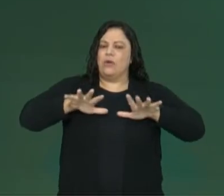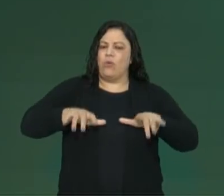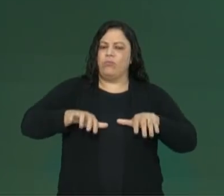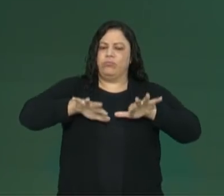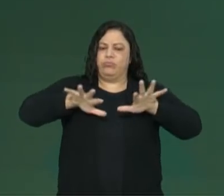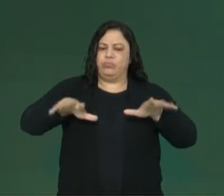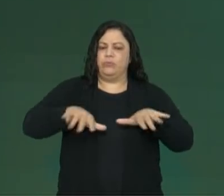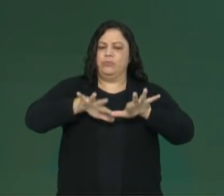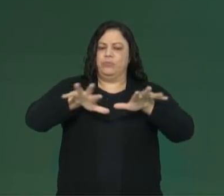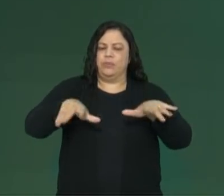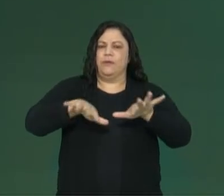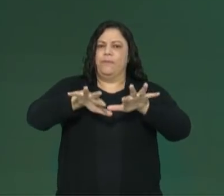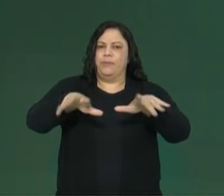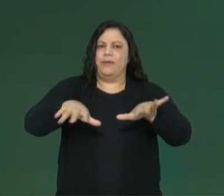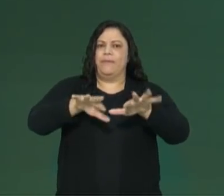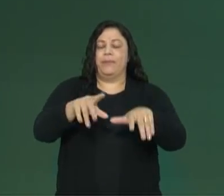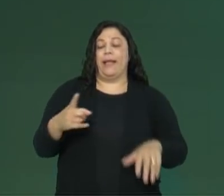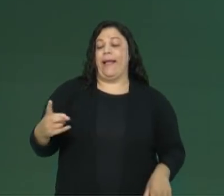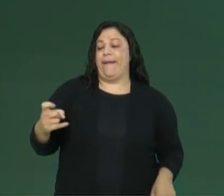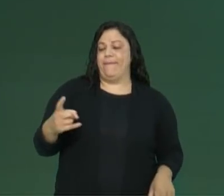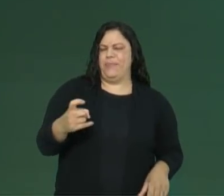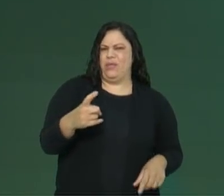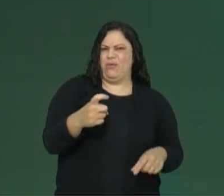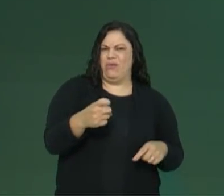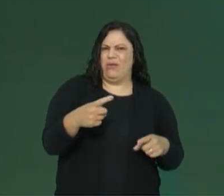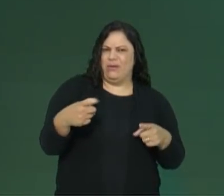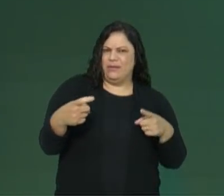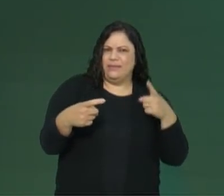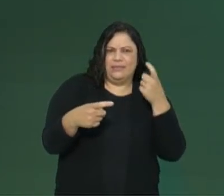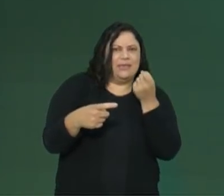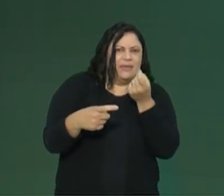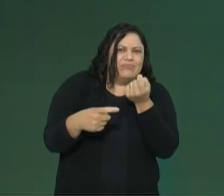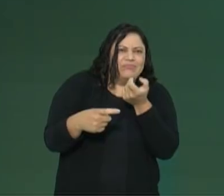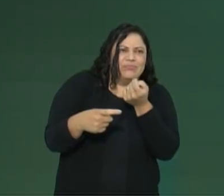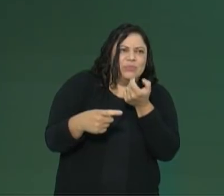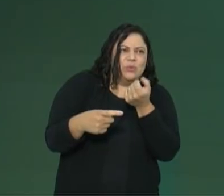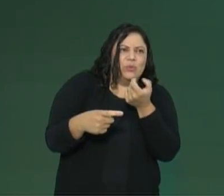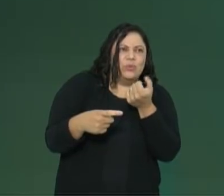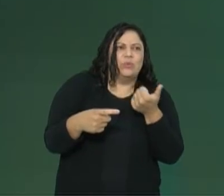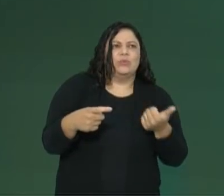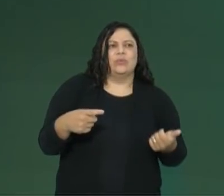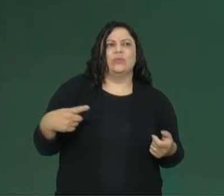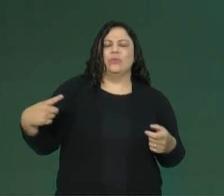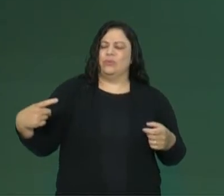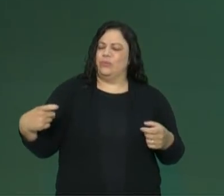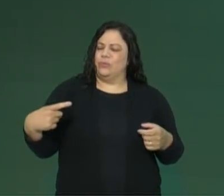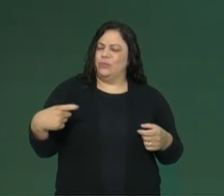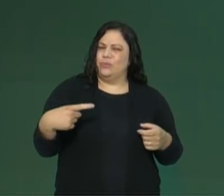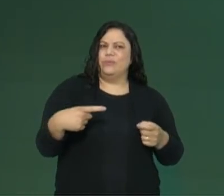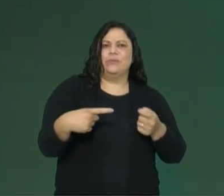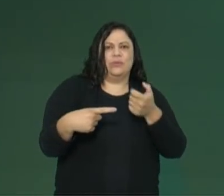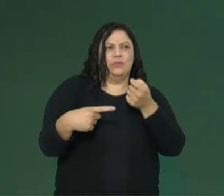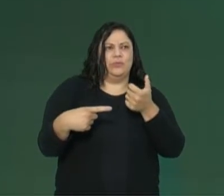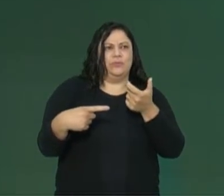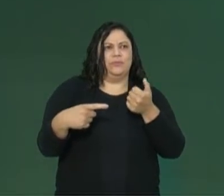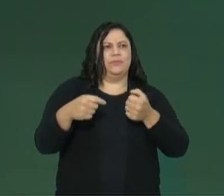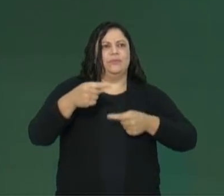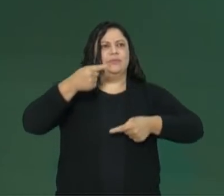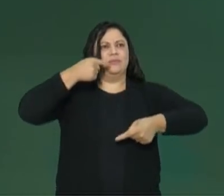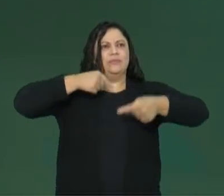mover. Minhocas, poucas cerdas, oligoquetos. Reproduzem-se por uma estrutura chamada clitelo,